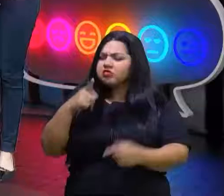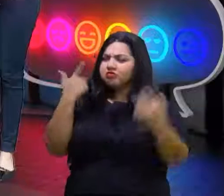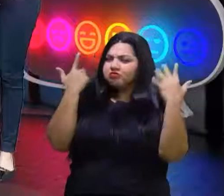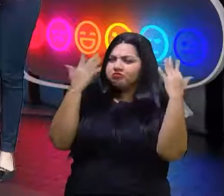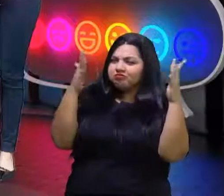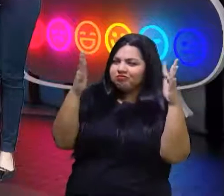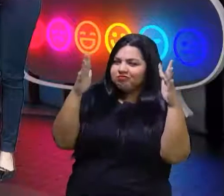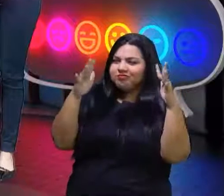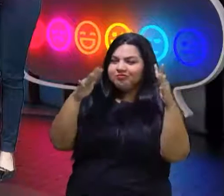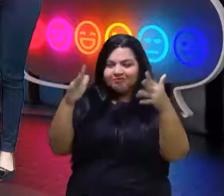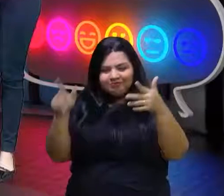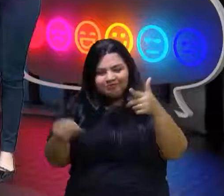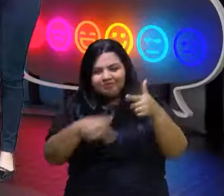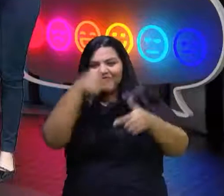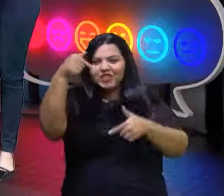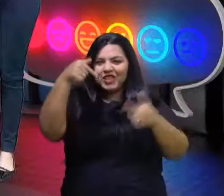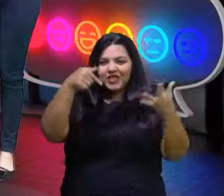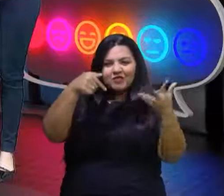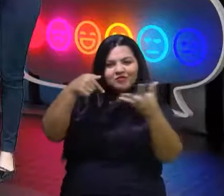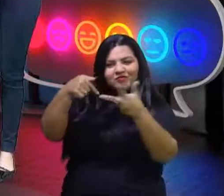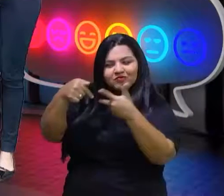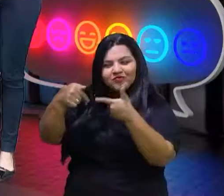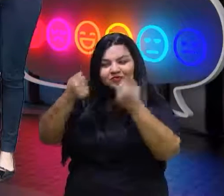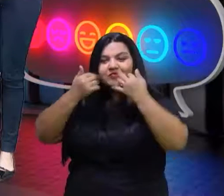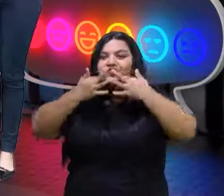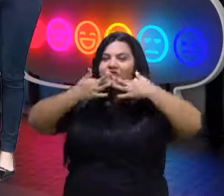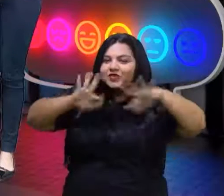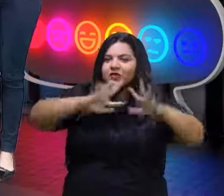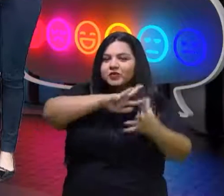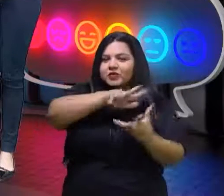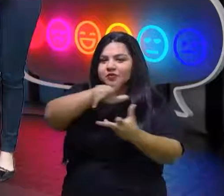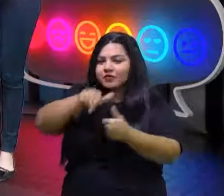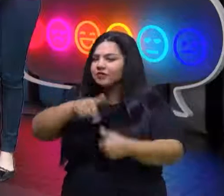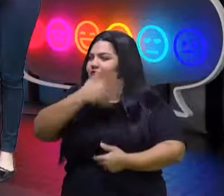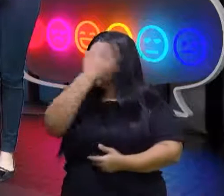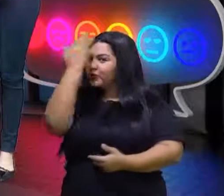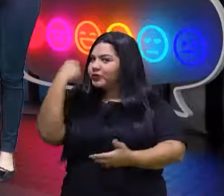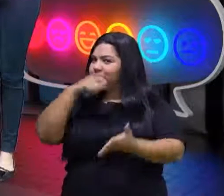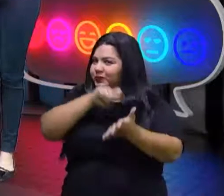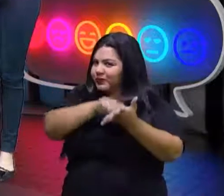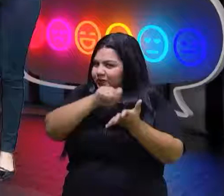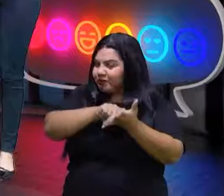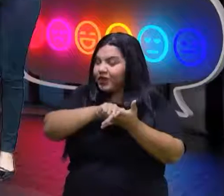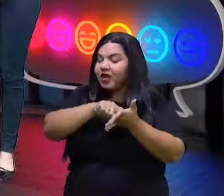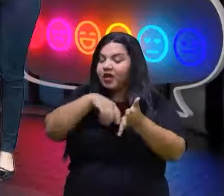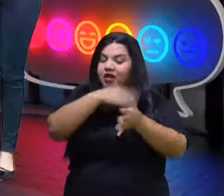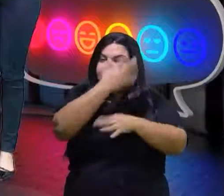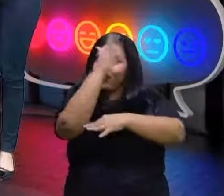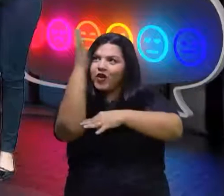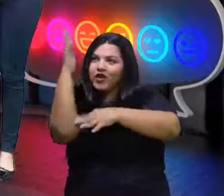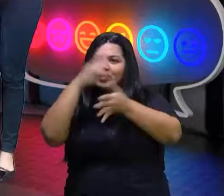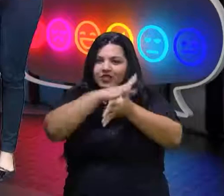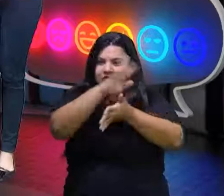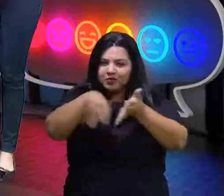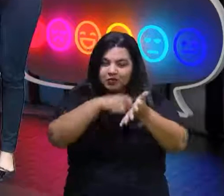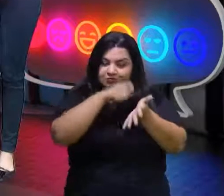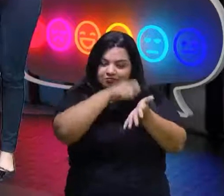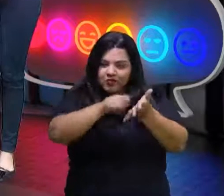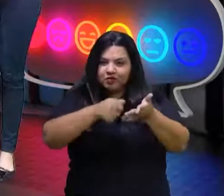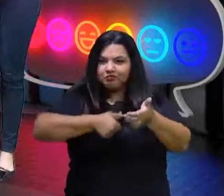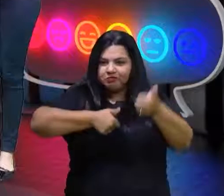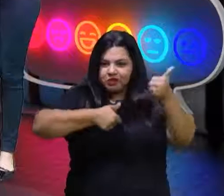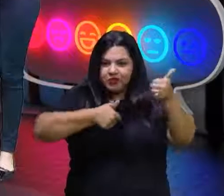como uma das 7 maravilhas naturais do mundo. Não esqueçam, anotem aí, floresta amazônica, no caso aí a